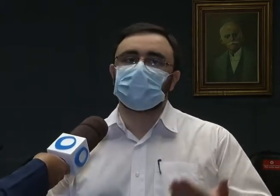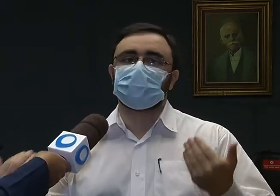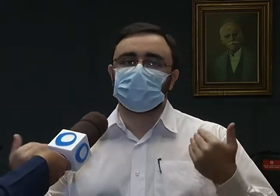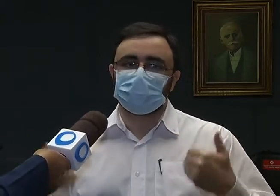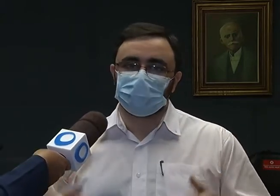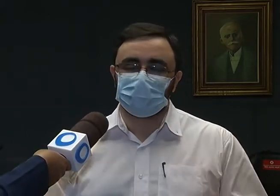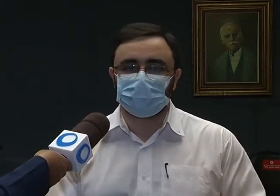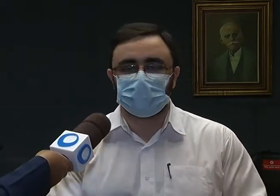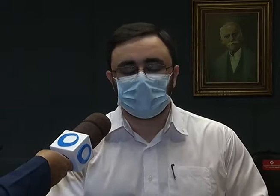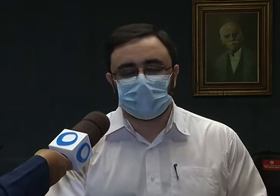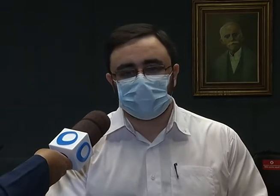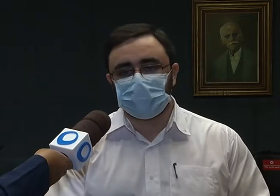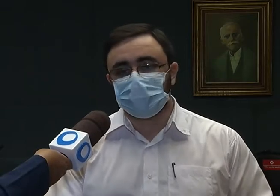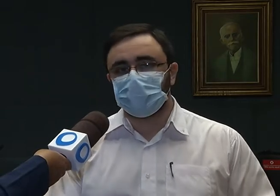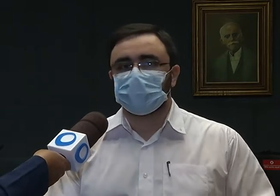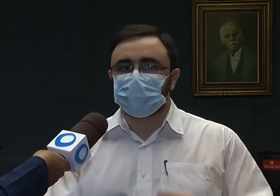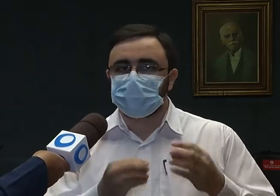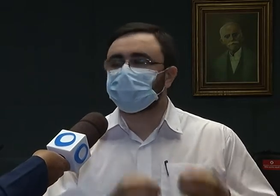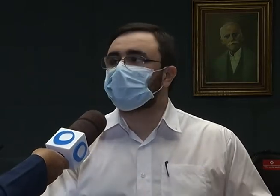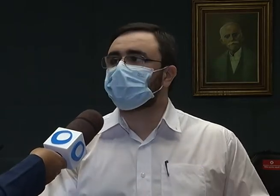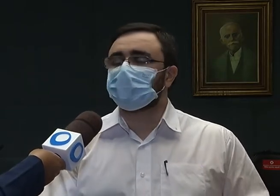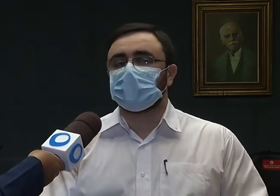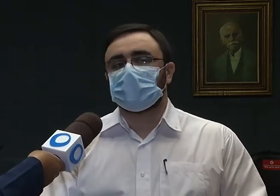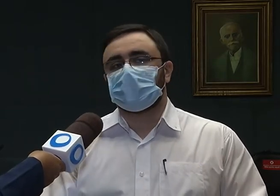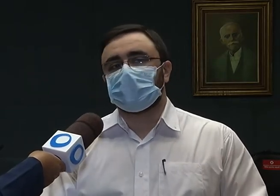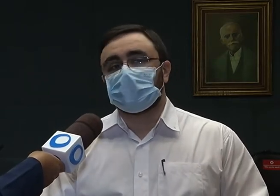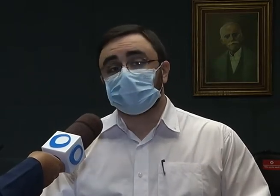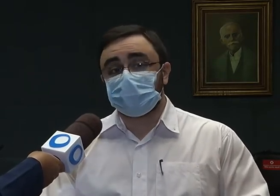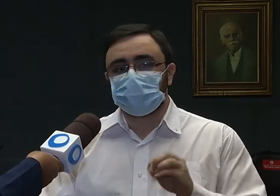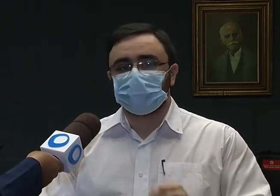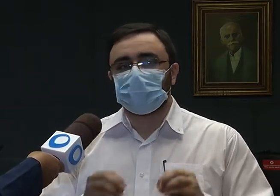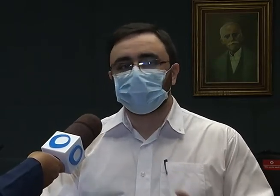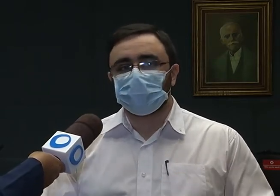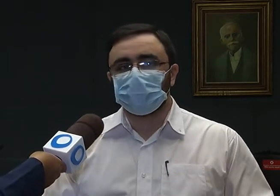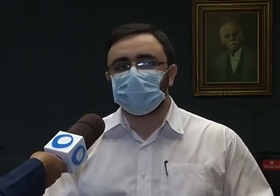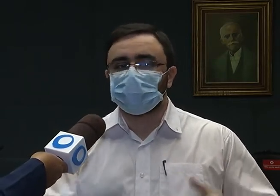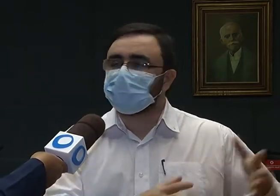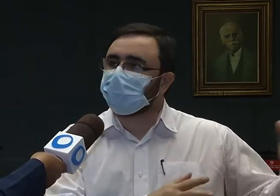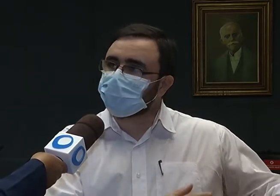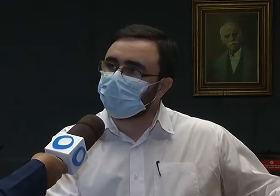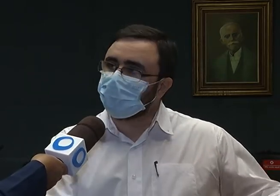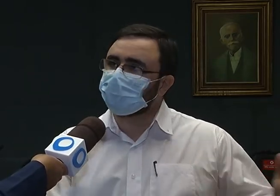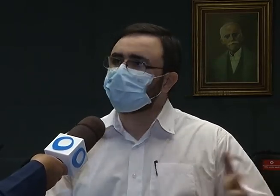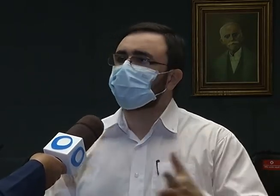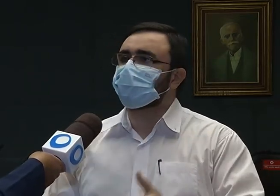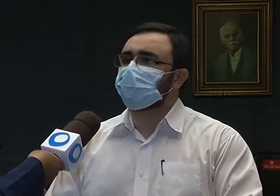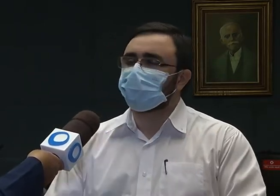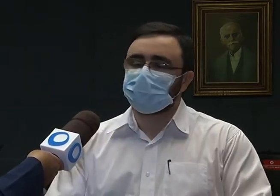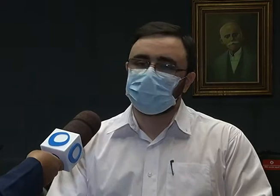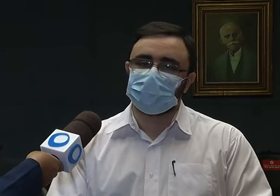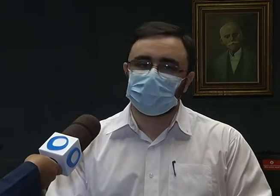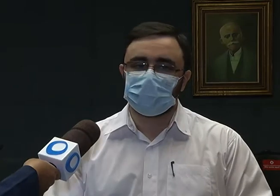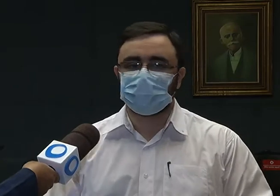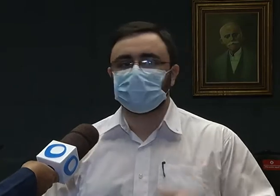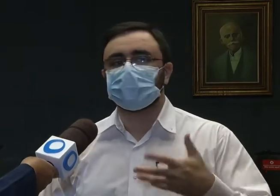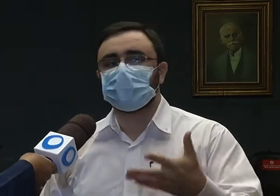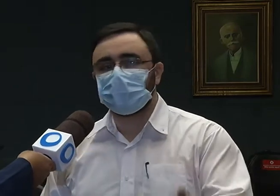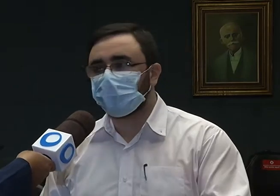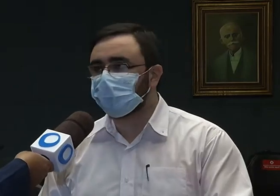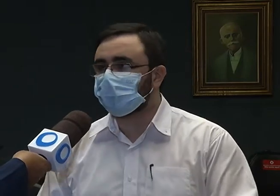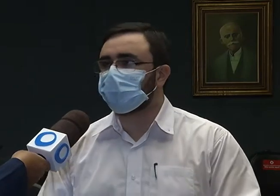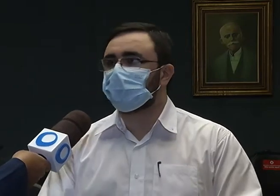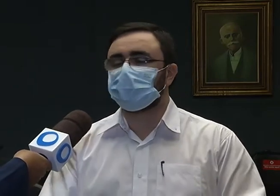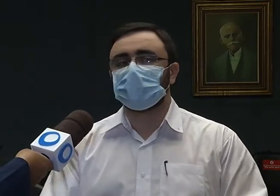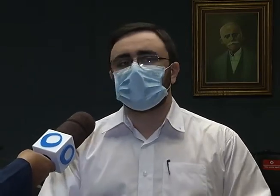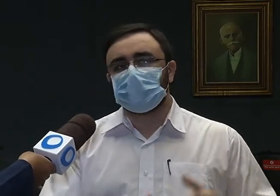de direitos, retrocesso de atendimento. Acho que por isso é que a gente pautou muito o debate ao longo desse processo de pandemia inteira, para manter